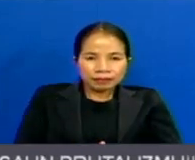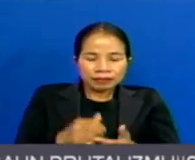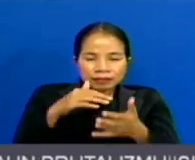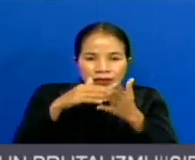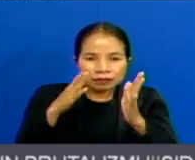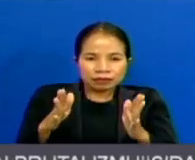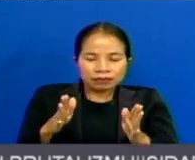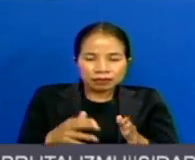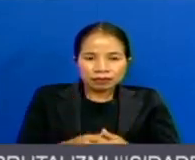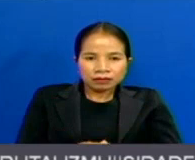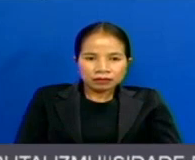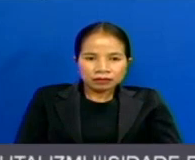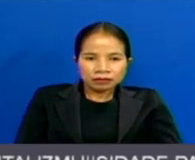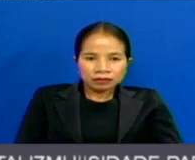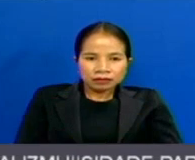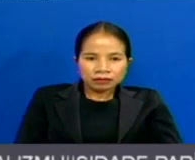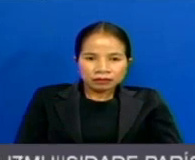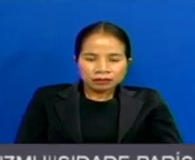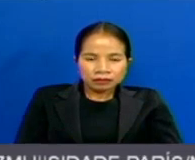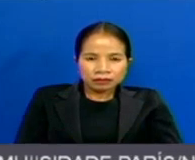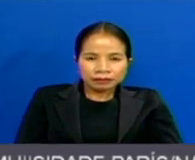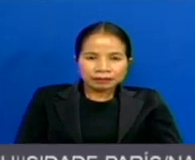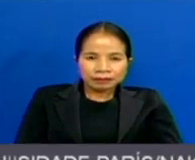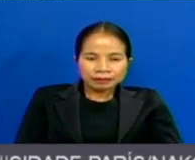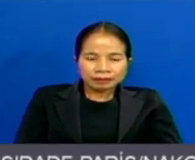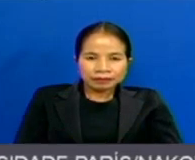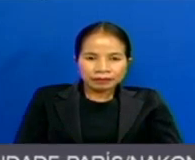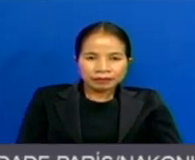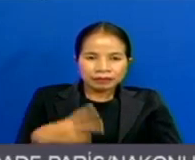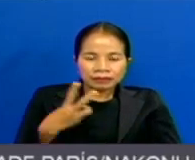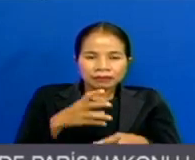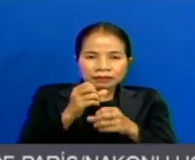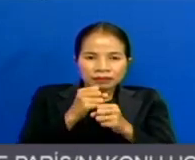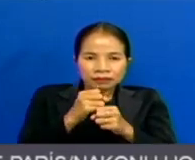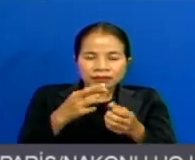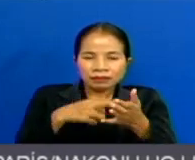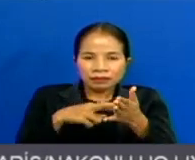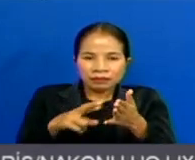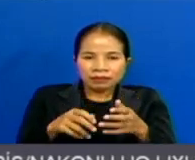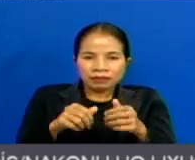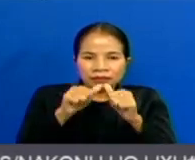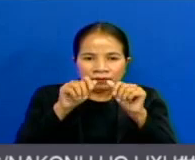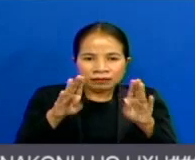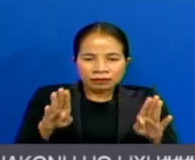estudante hira quantidade estudante nebe amissimo registração e administração